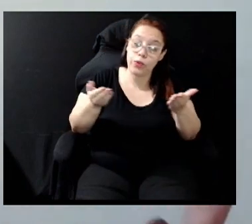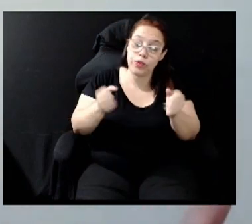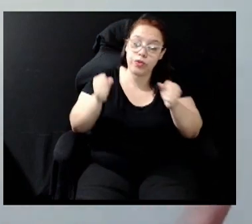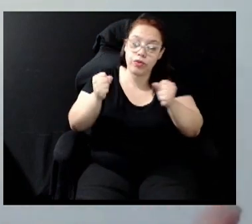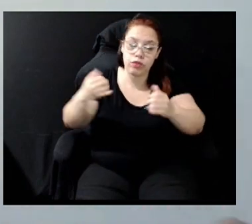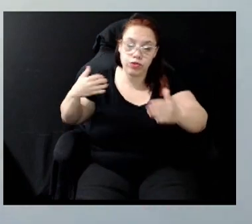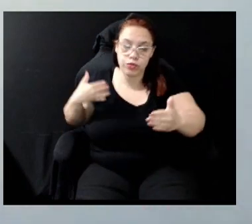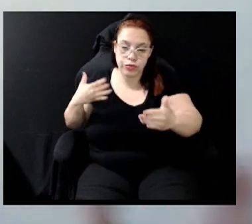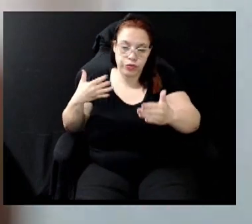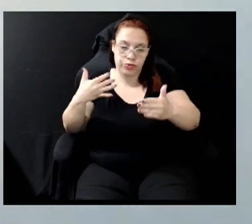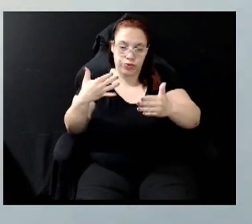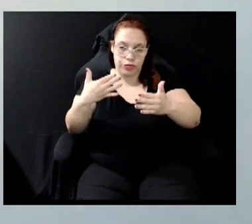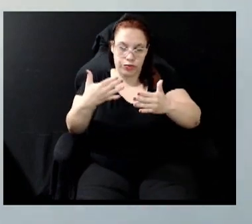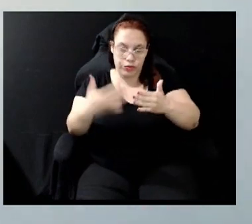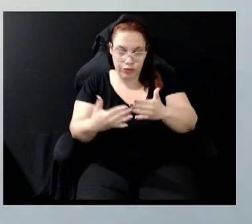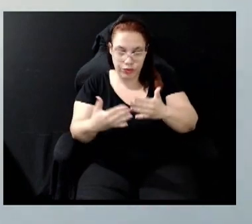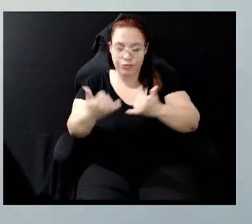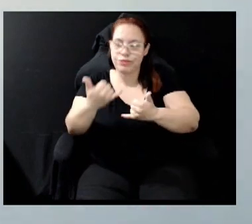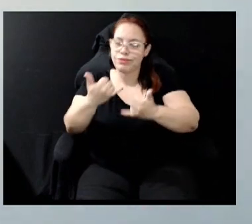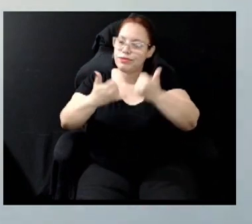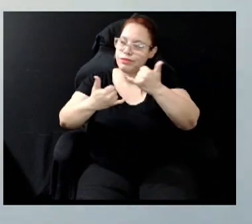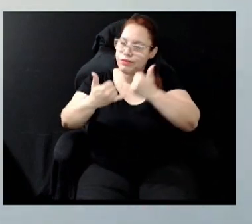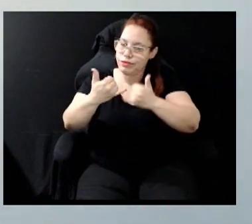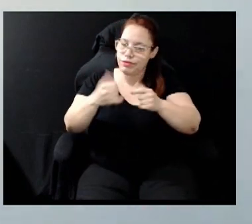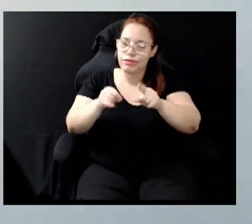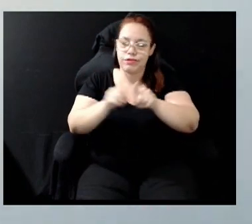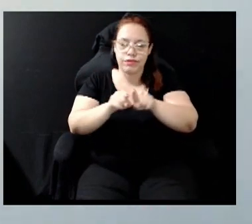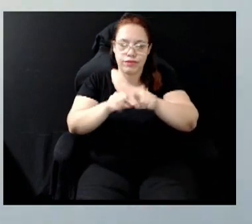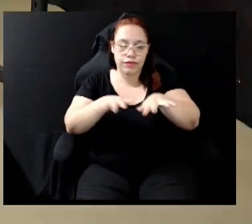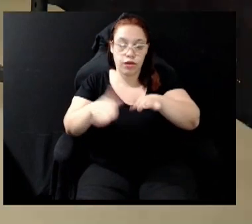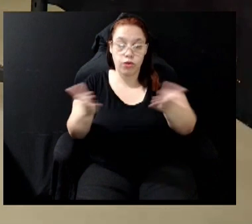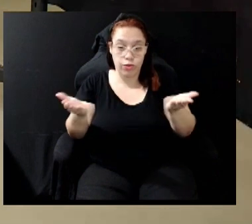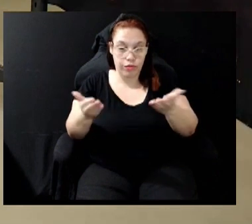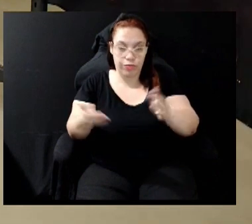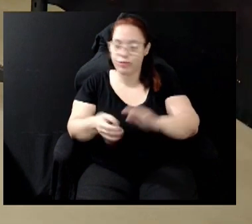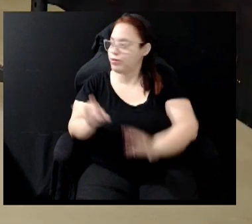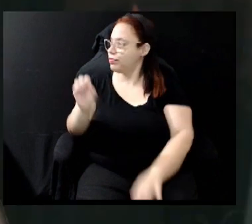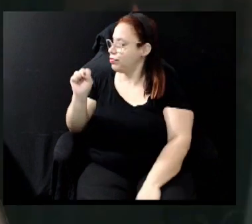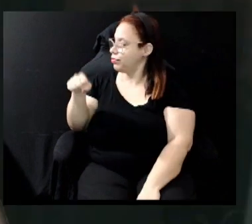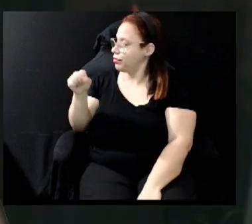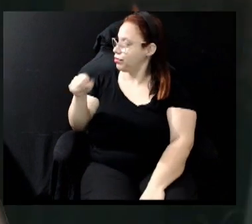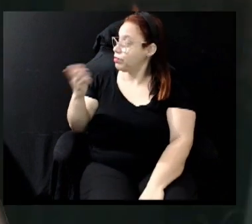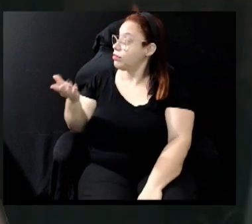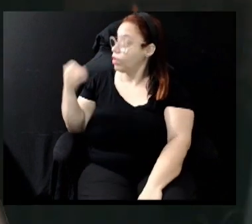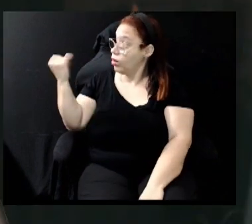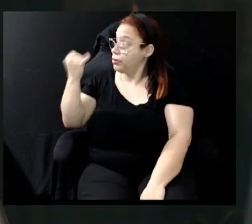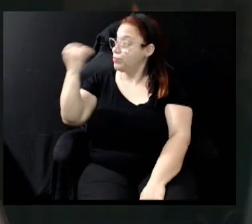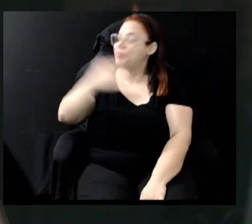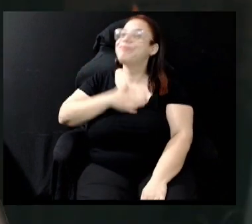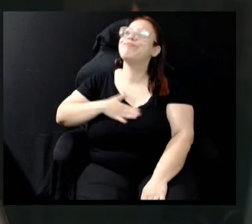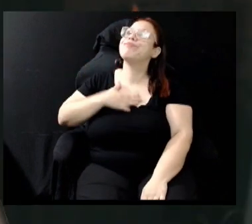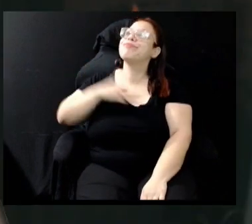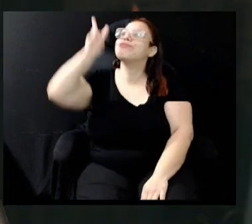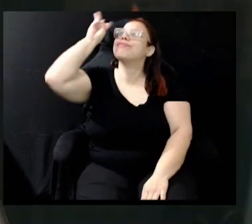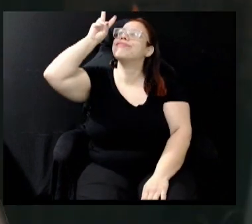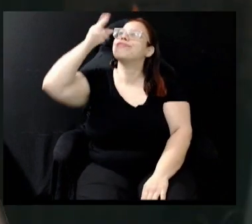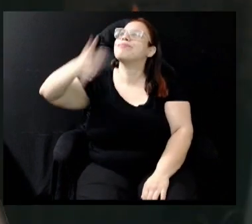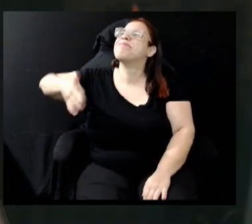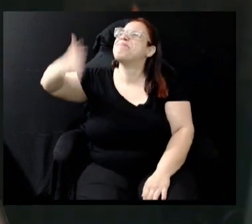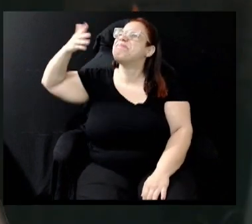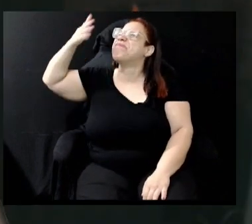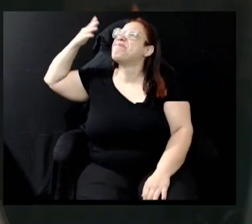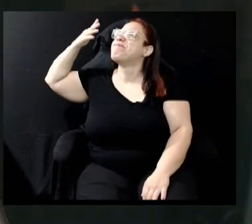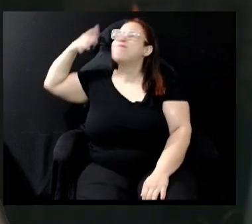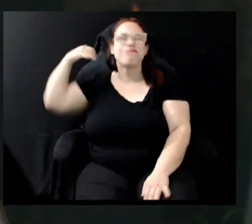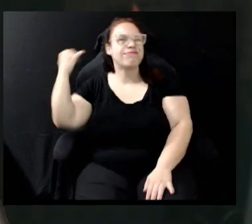pouco dessa diversão também para o momento presente. Exatamente, é importante, é gostoso a gente lembrar do passado, mas é importante também a